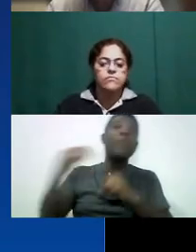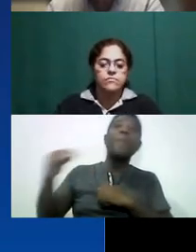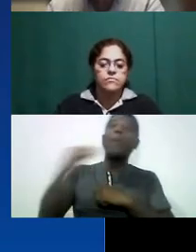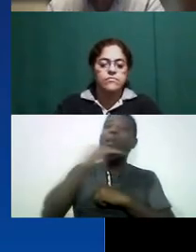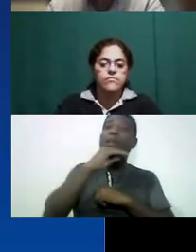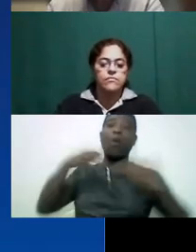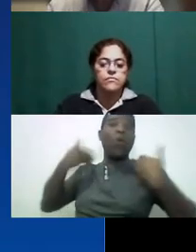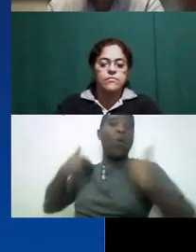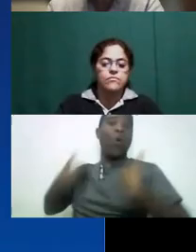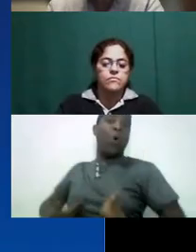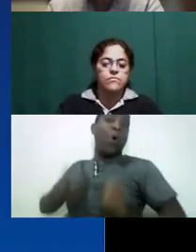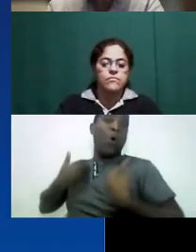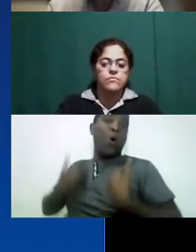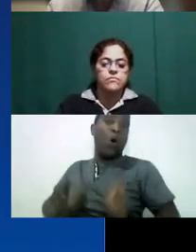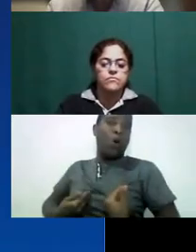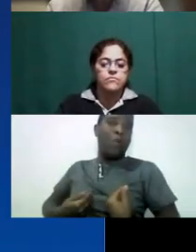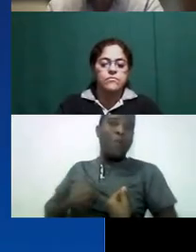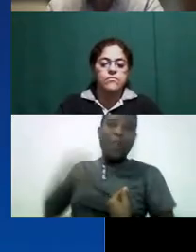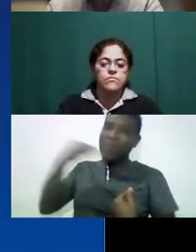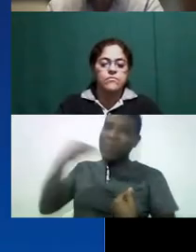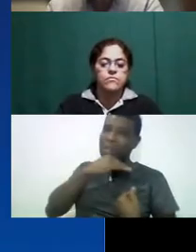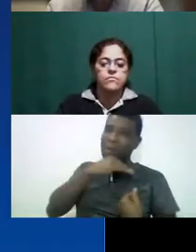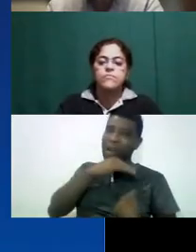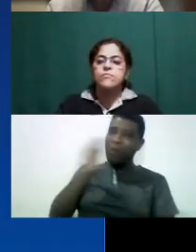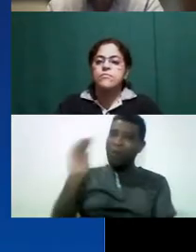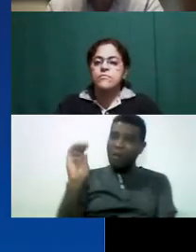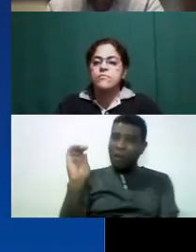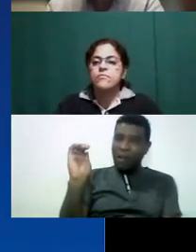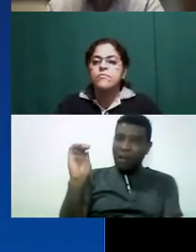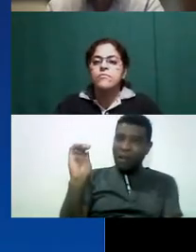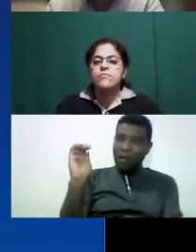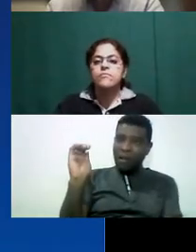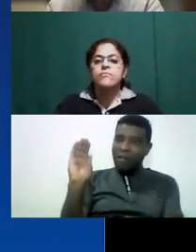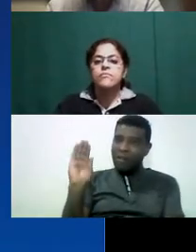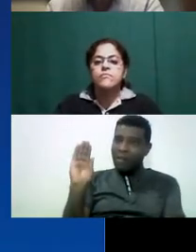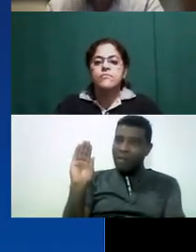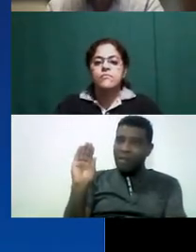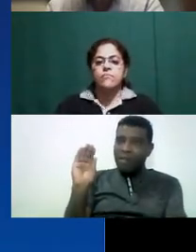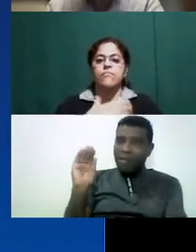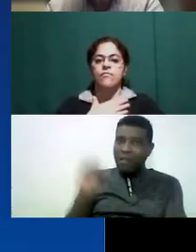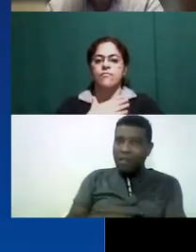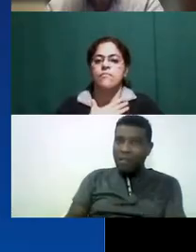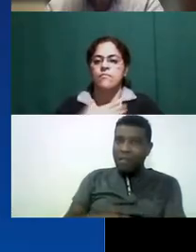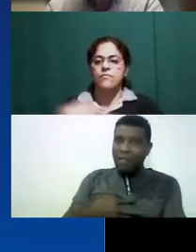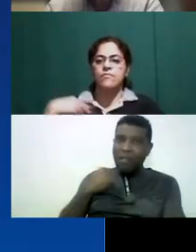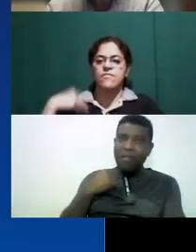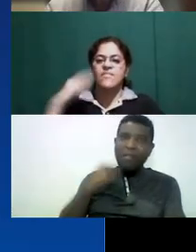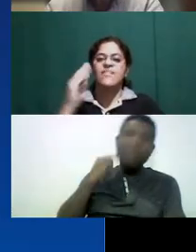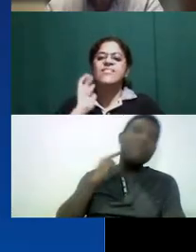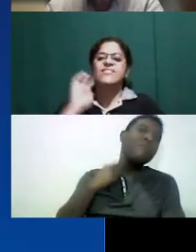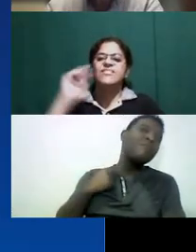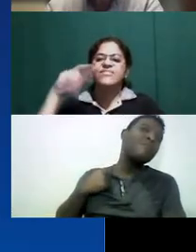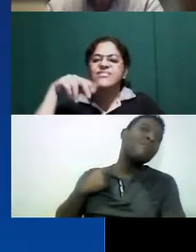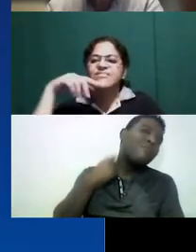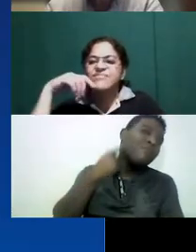ligado. Então, uma tendência grande de protusão da cabeça, você tem aqui um encurtamento grande do esternocleidomastoide, você